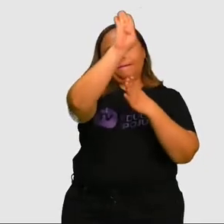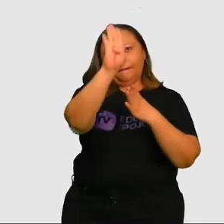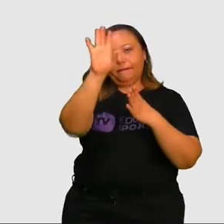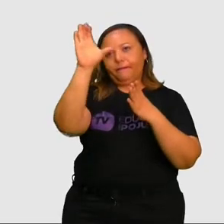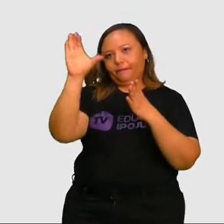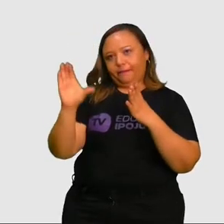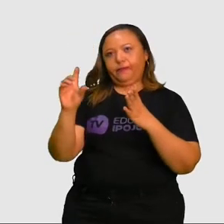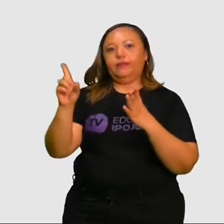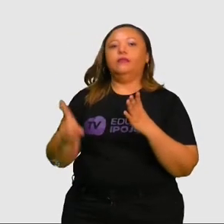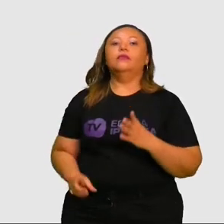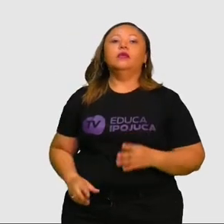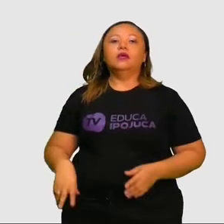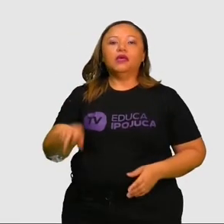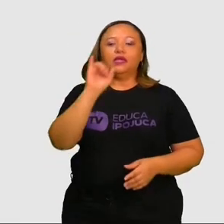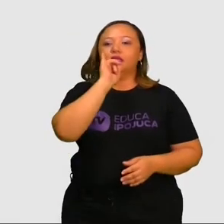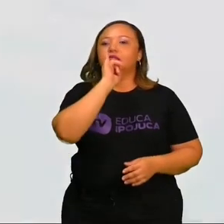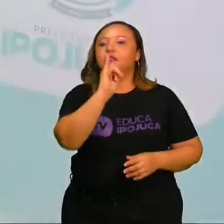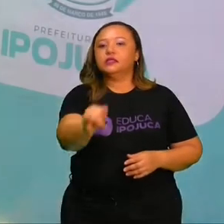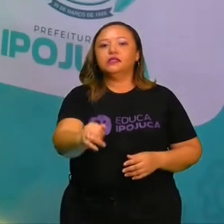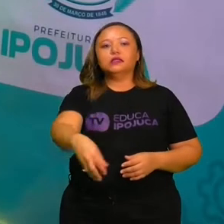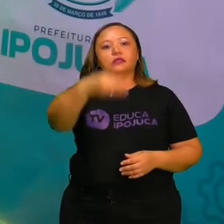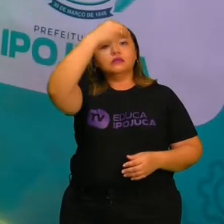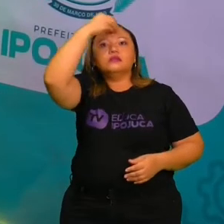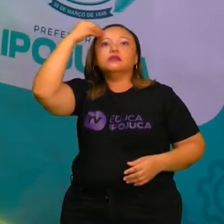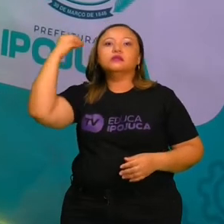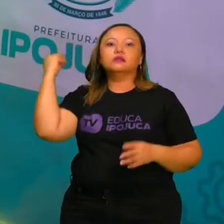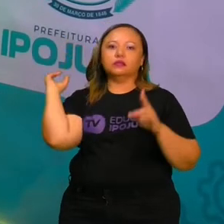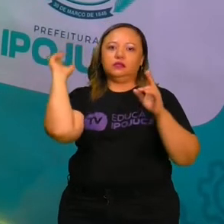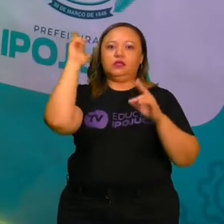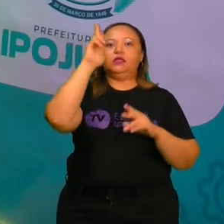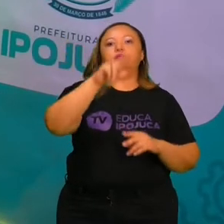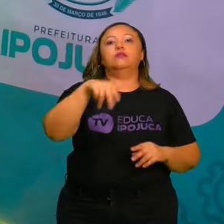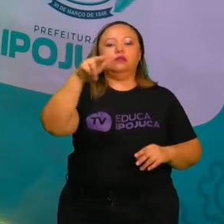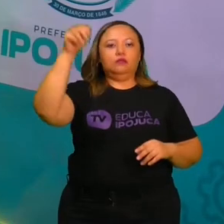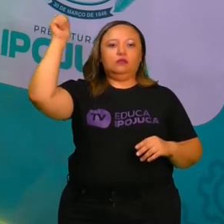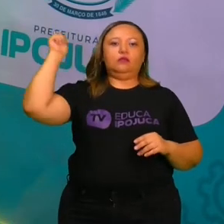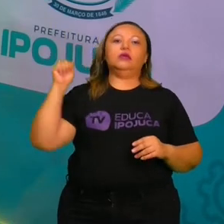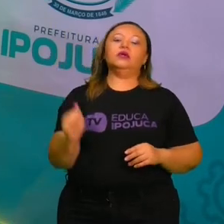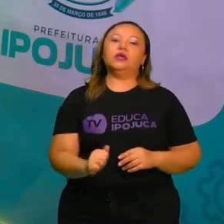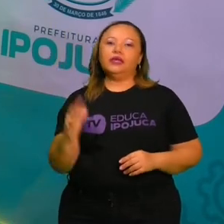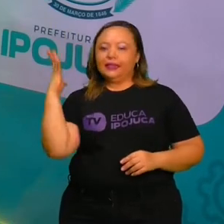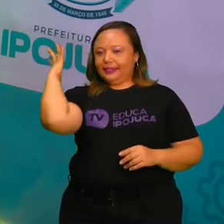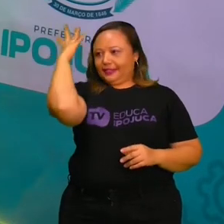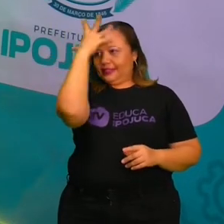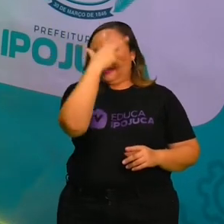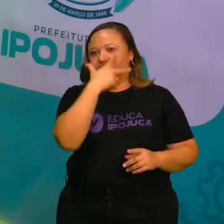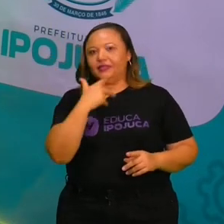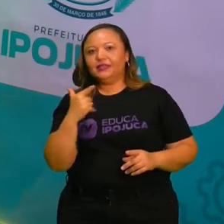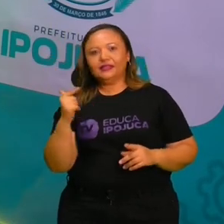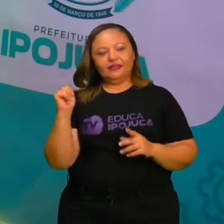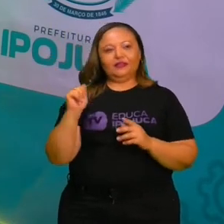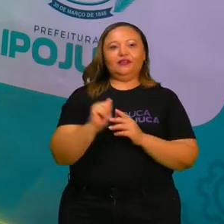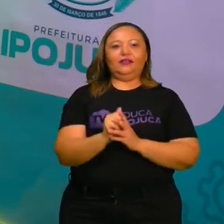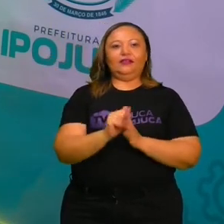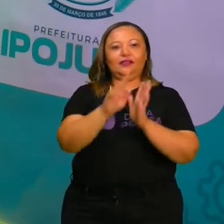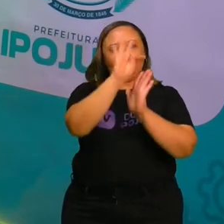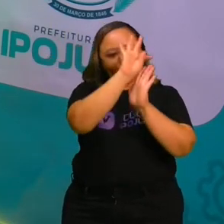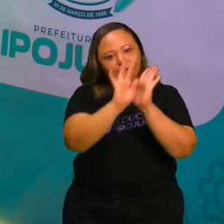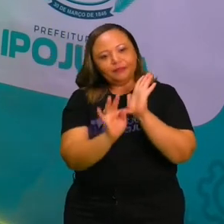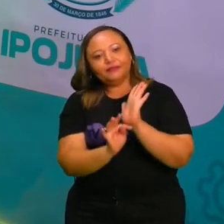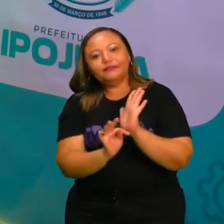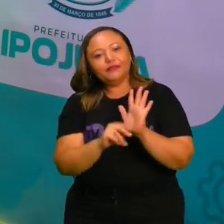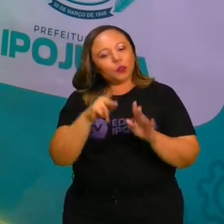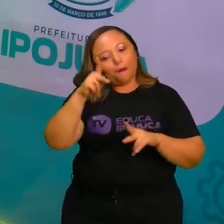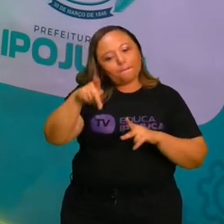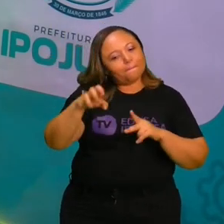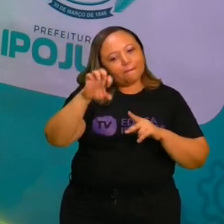ele disse, e eu nunca mais esqueci. Não é uma obra-prima, é lindo esse... E vocês viram a patinha dele? Que